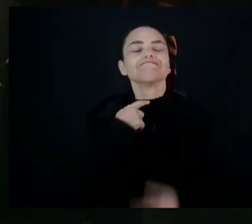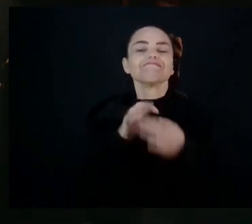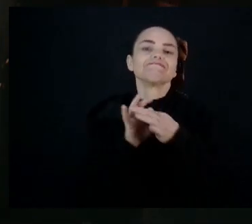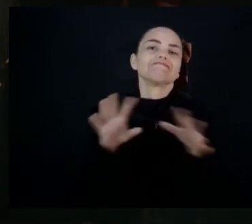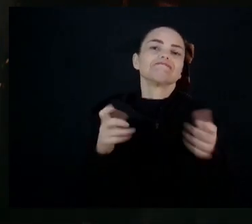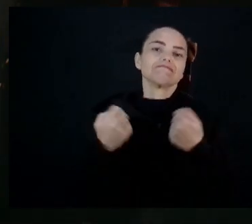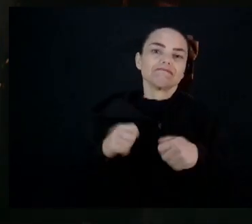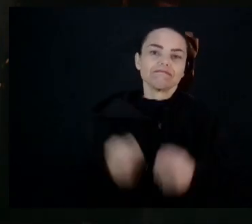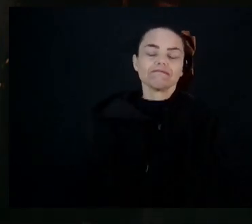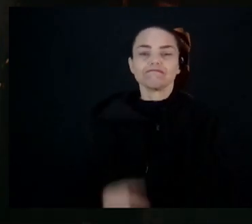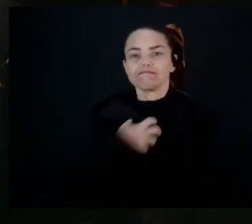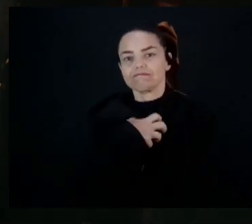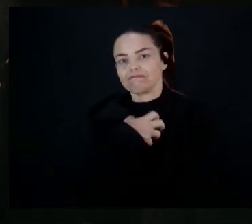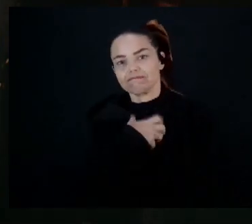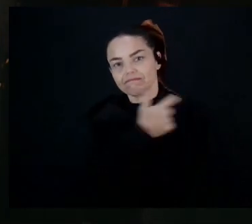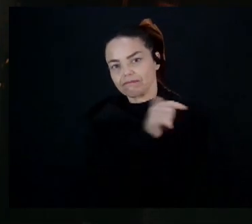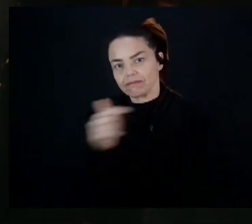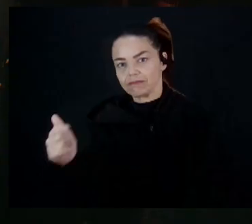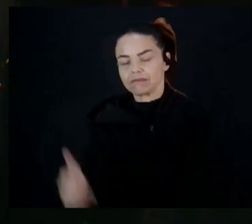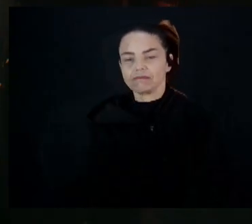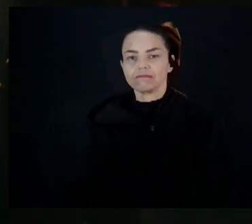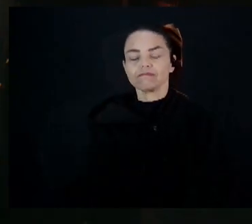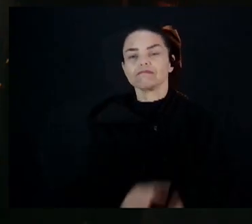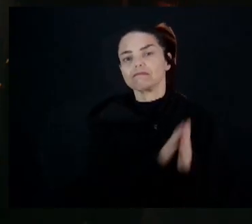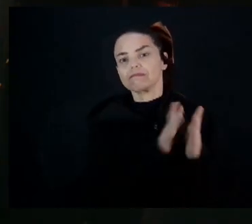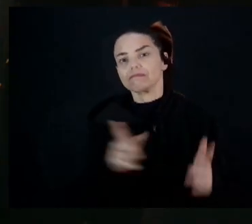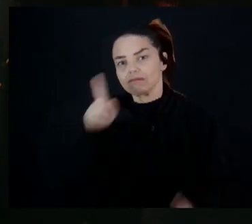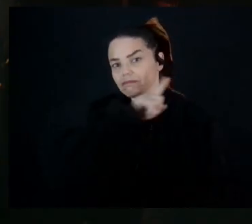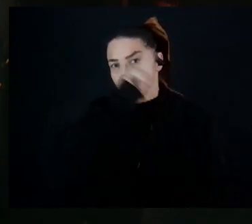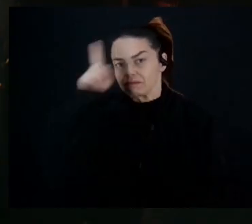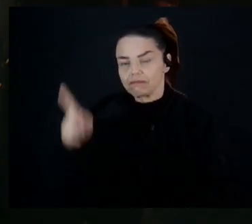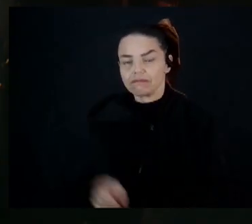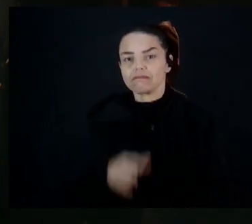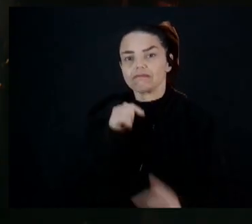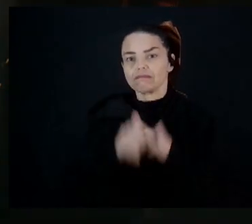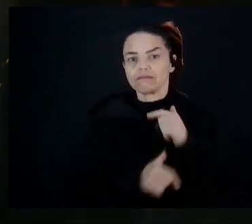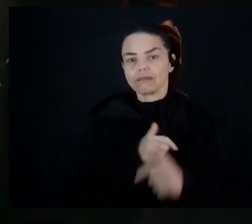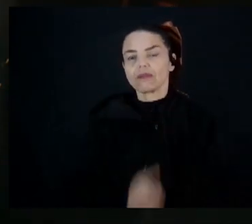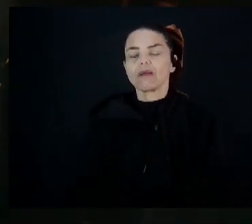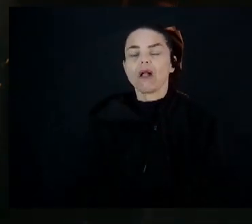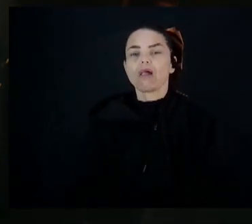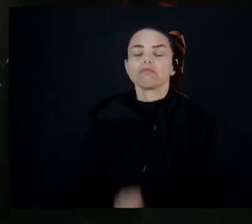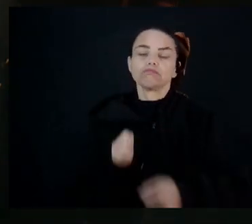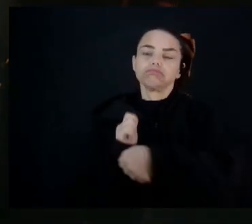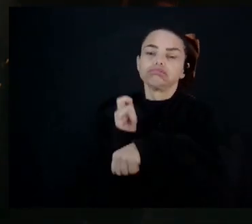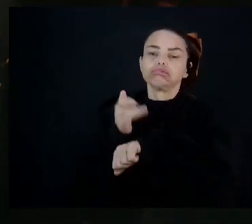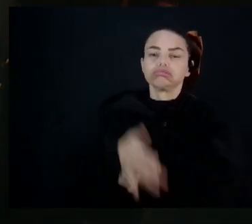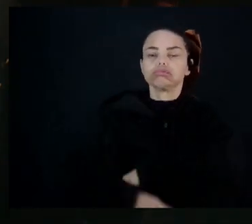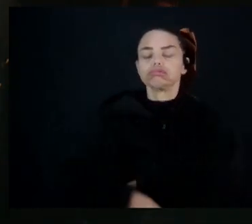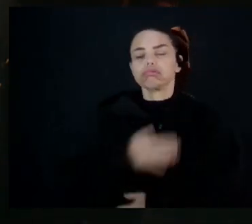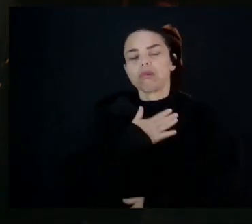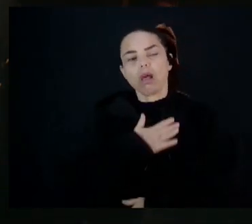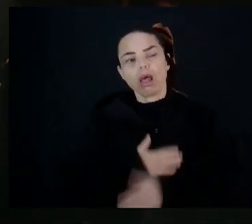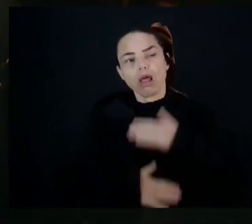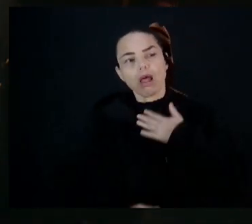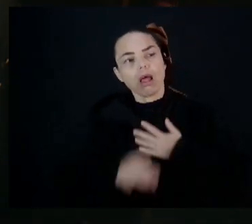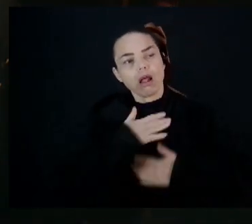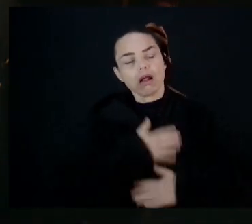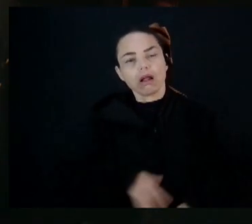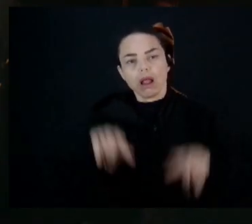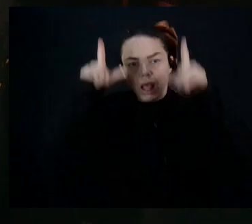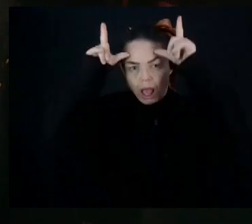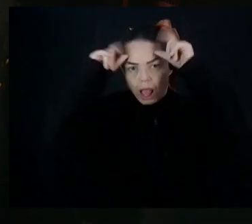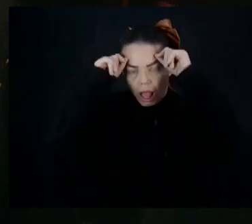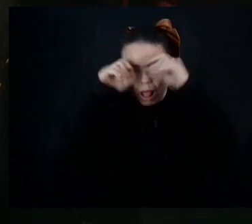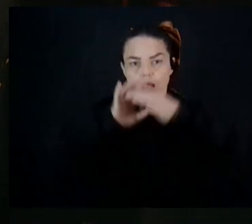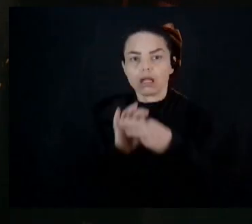sentir, que eu não tenho durante o dia por conta dos meus afazeres, e aí a madrugada tá tudo mais tranquilo, então eu estou livre,